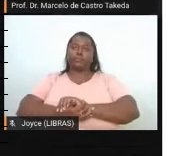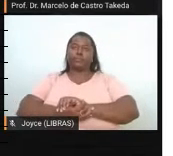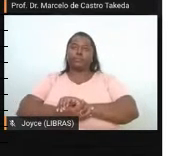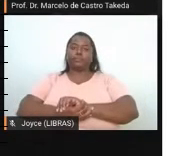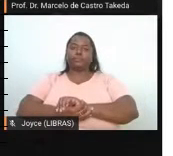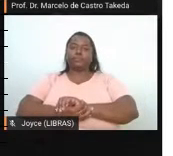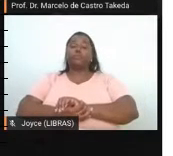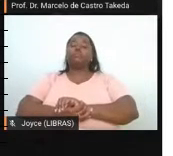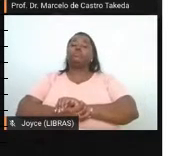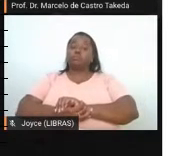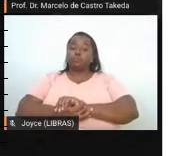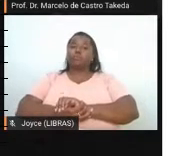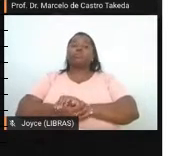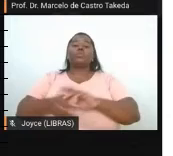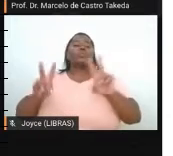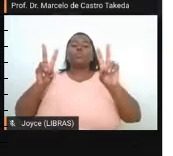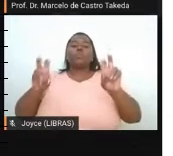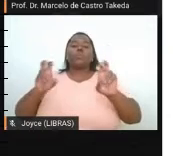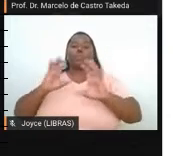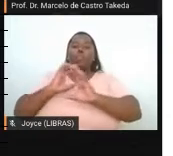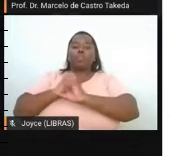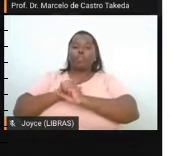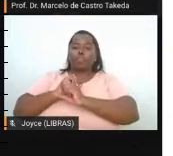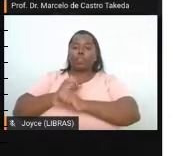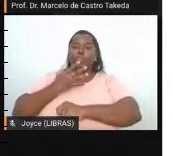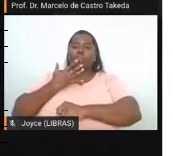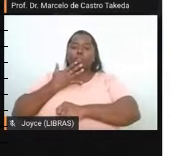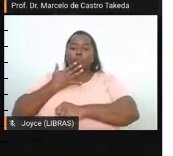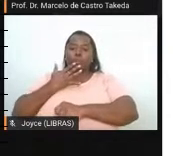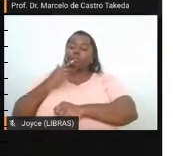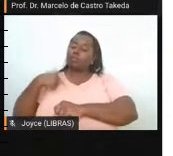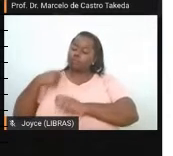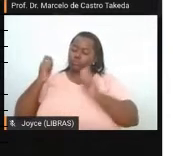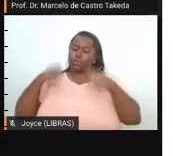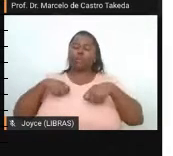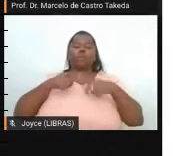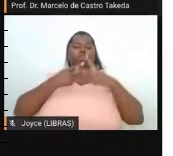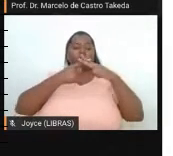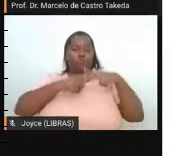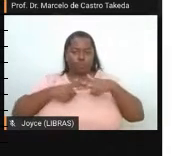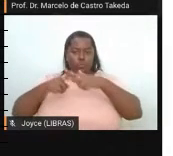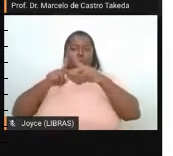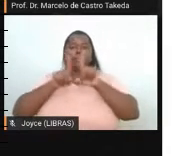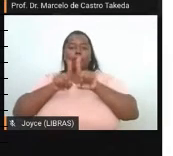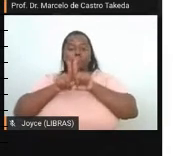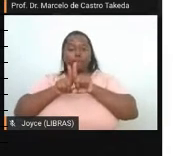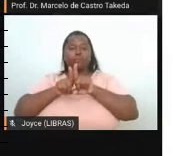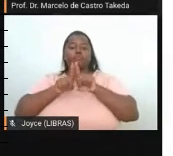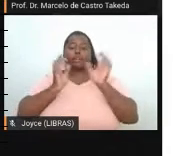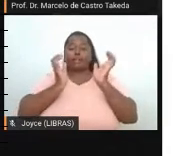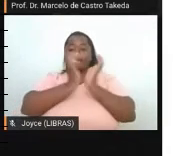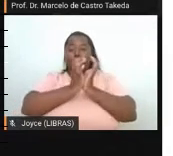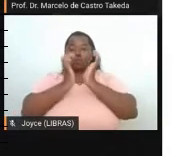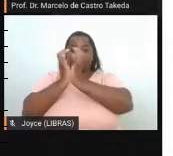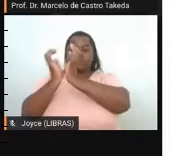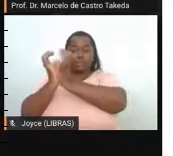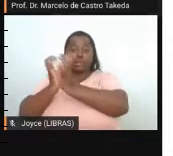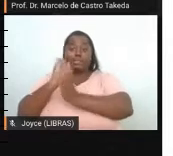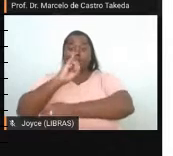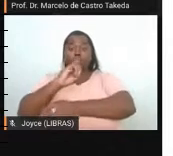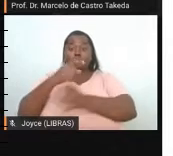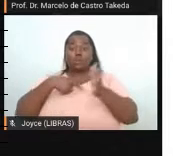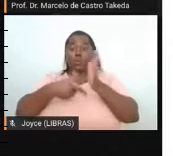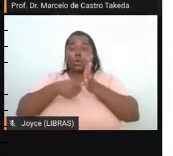Nota. A gente pode ainda configurar nota. Categorizado. Se eu já previamente